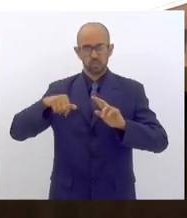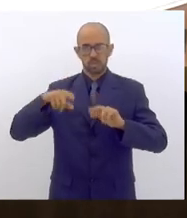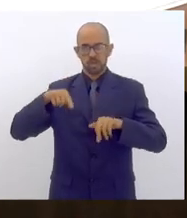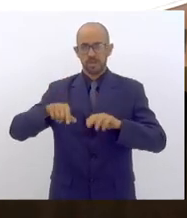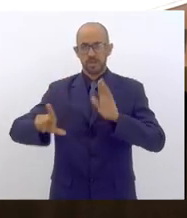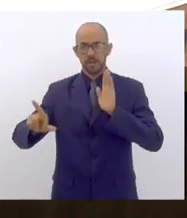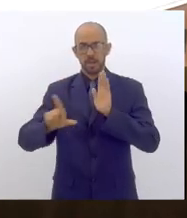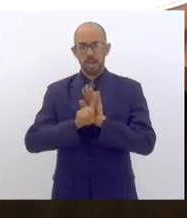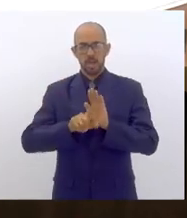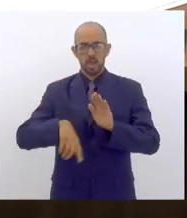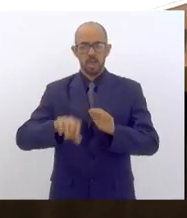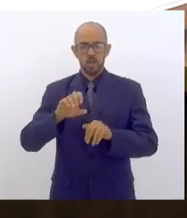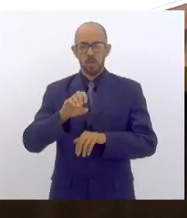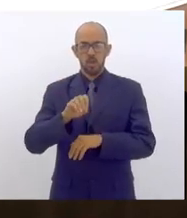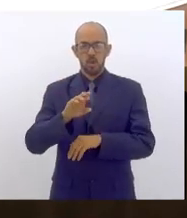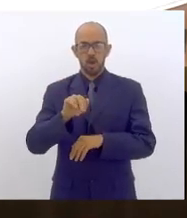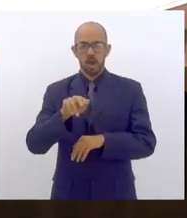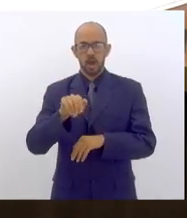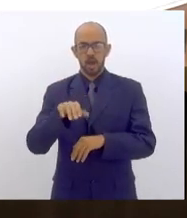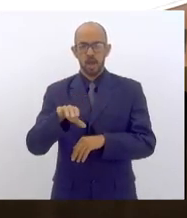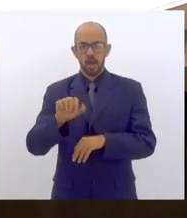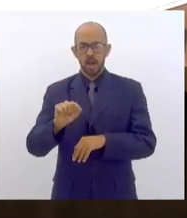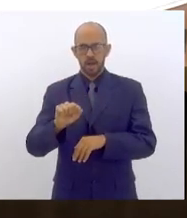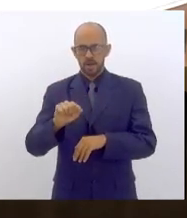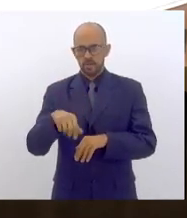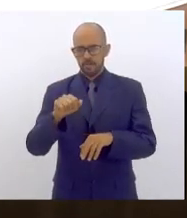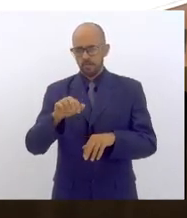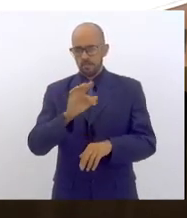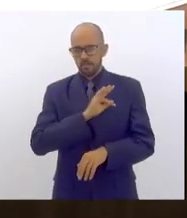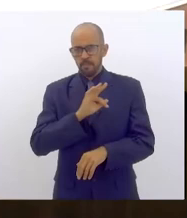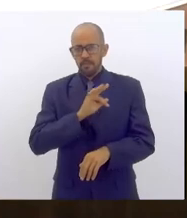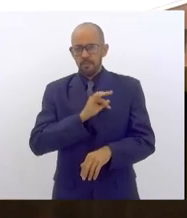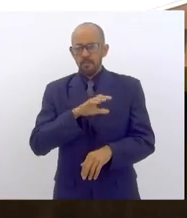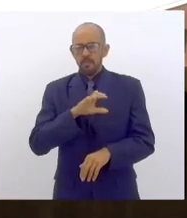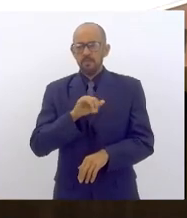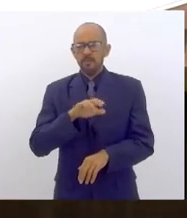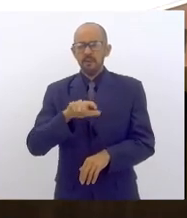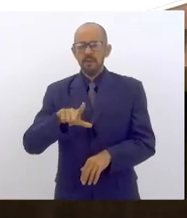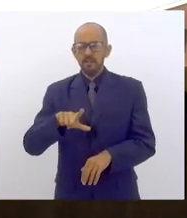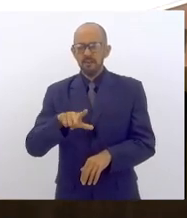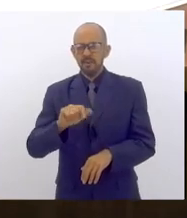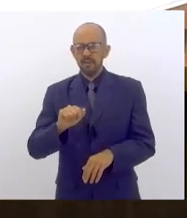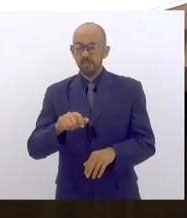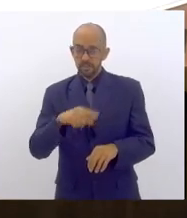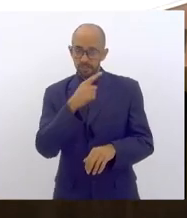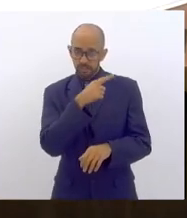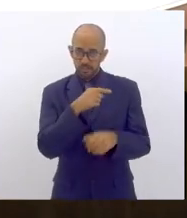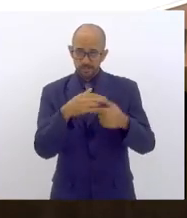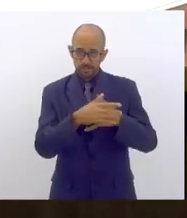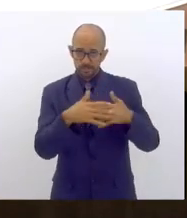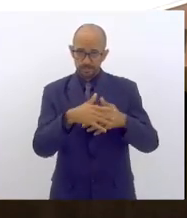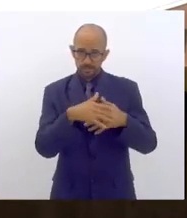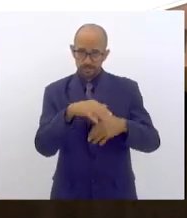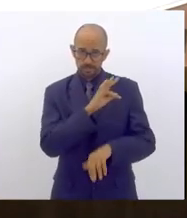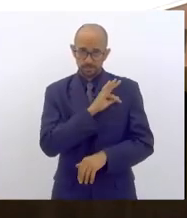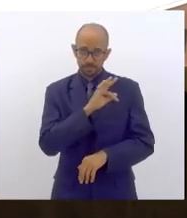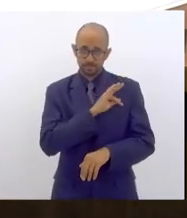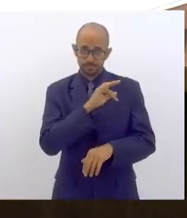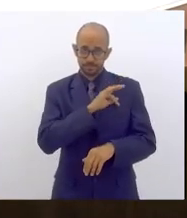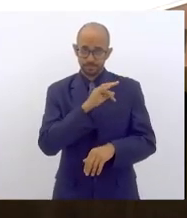Polícia Civil, uma lei que foi celebrada em festa na cidade da polícia e depois nós